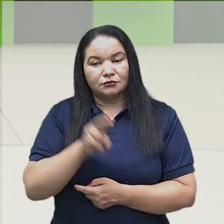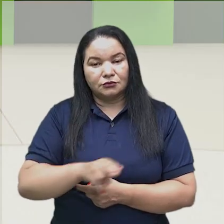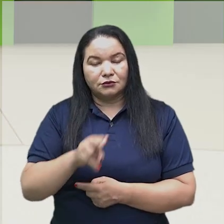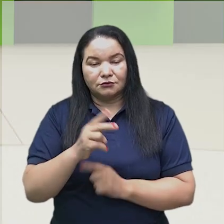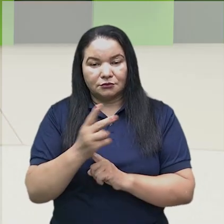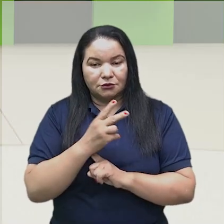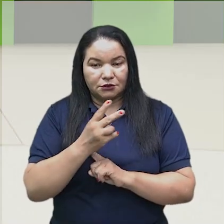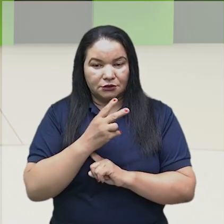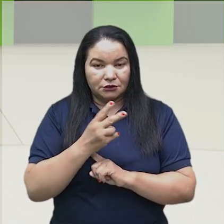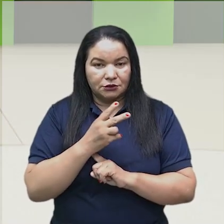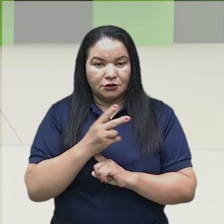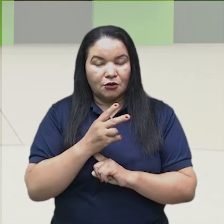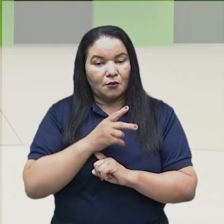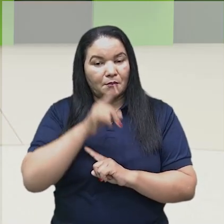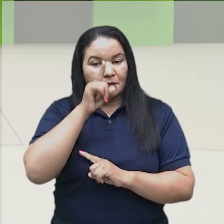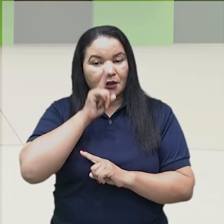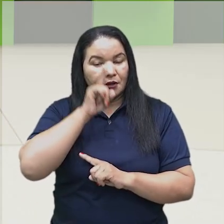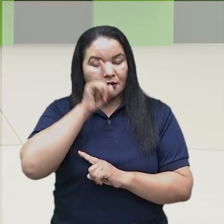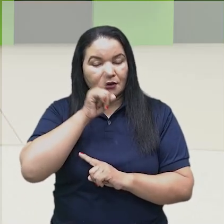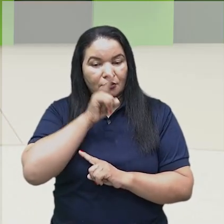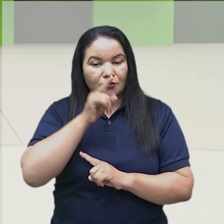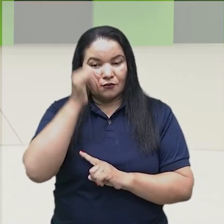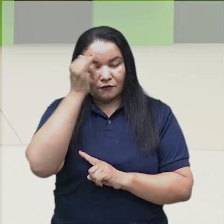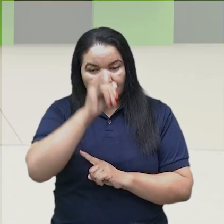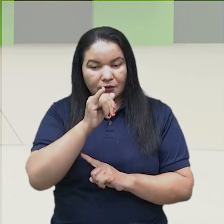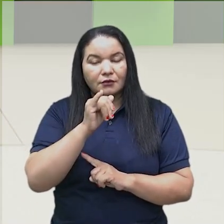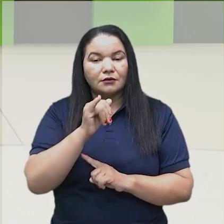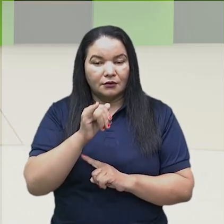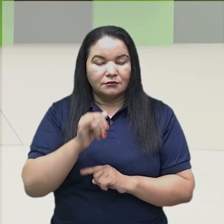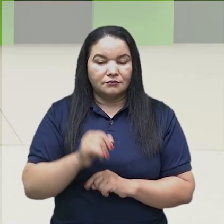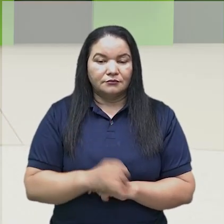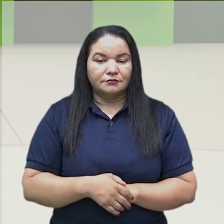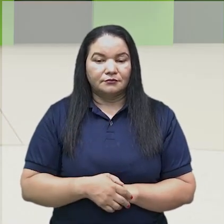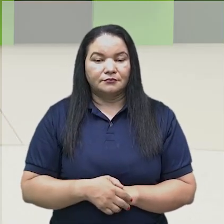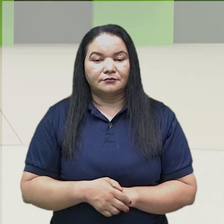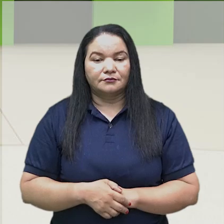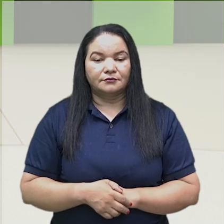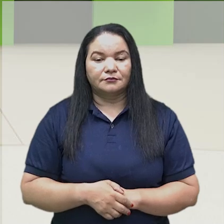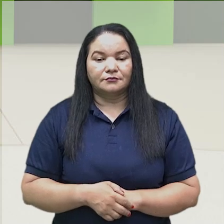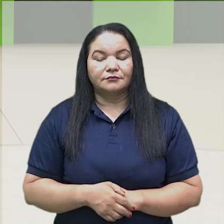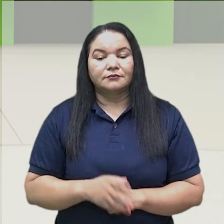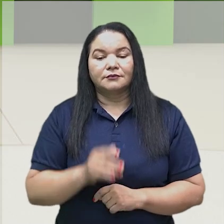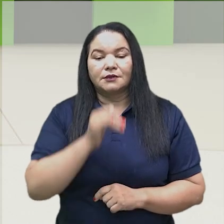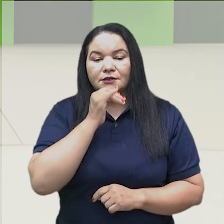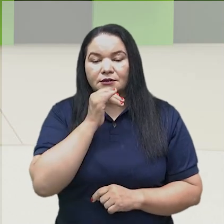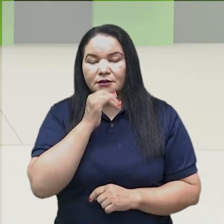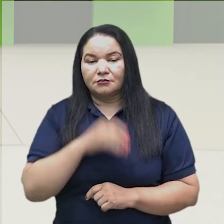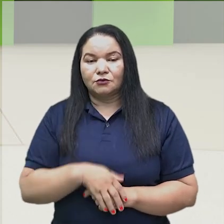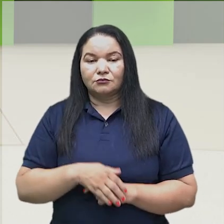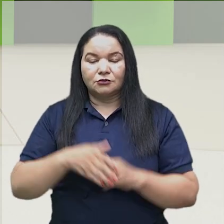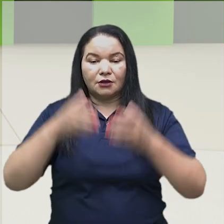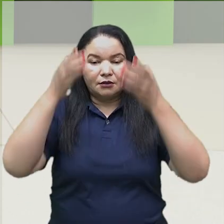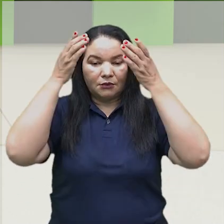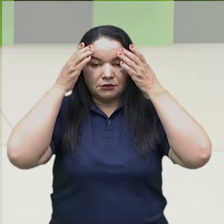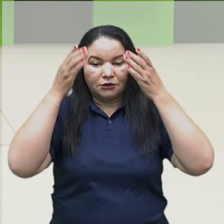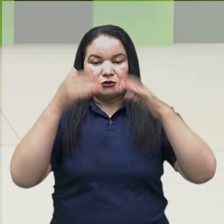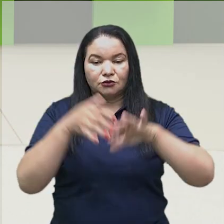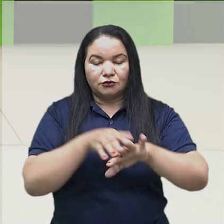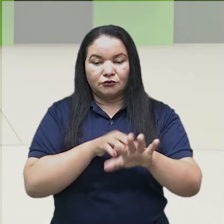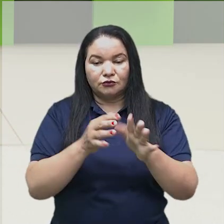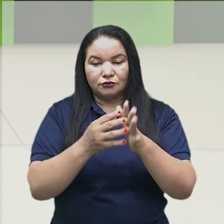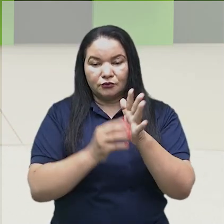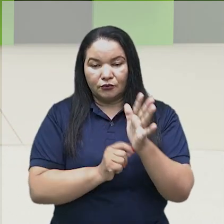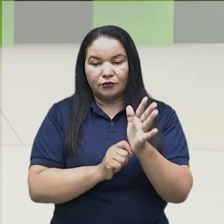se proteger dos riscos, né, que ele pode eventualmente estar correndo. Então, exemplos, né? Capacetes,